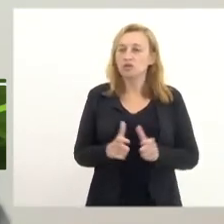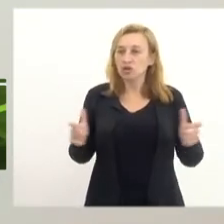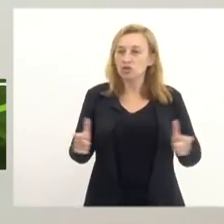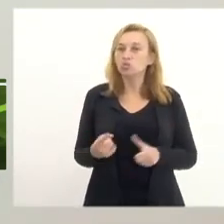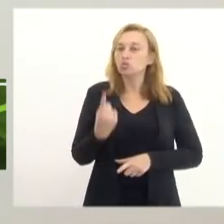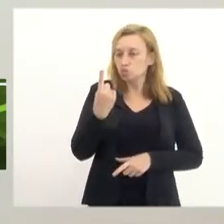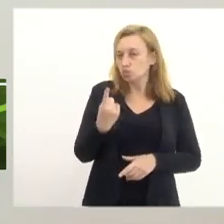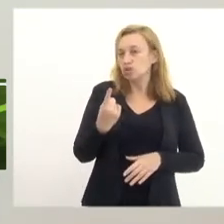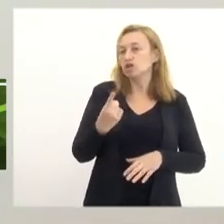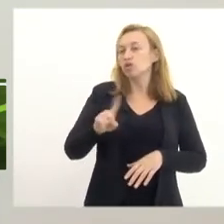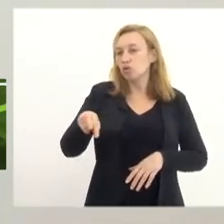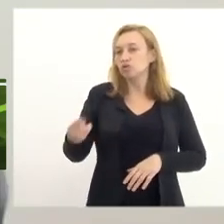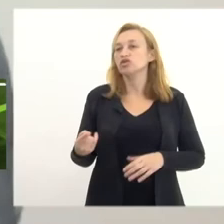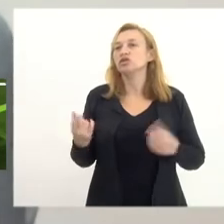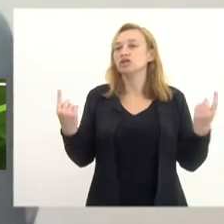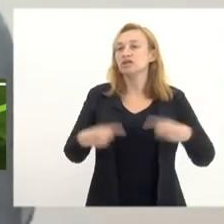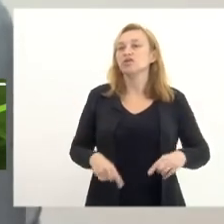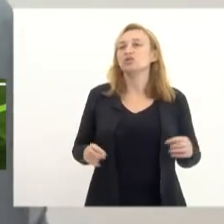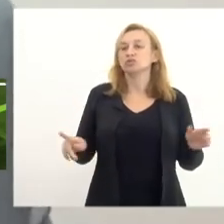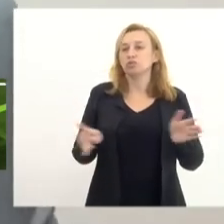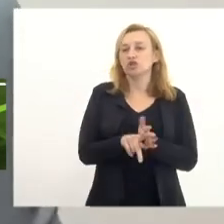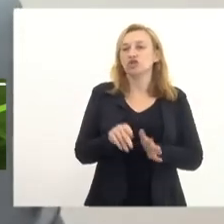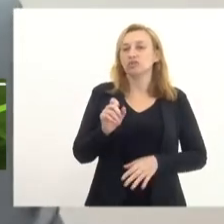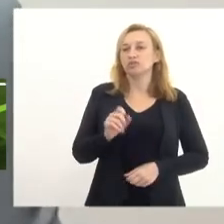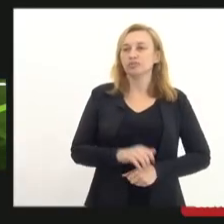dos desafios técnicos do projeto.